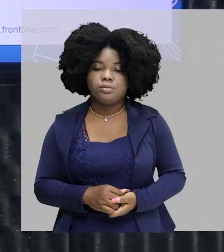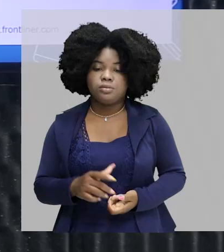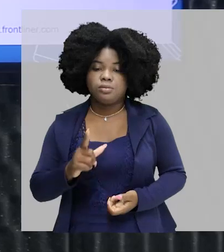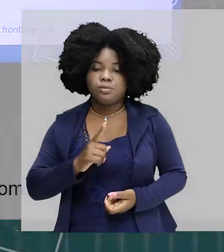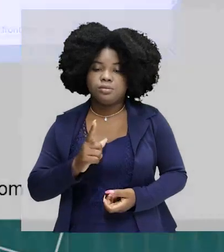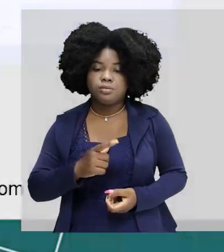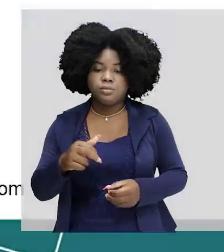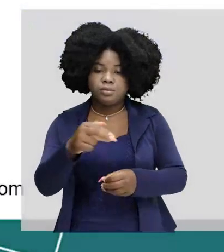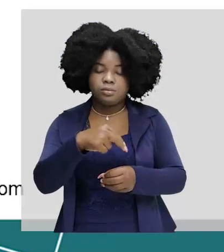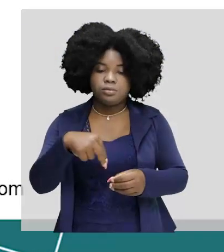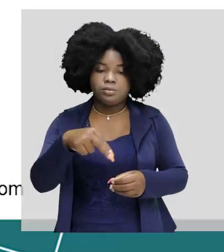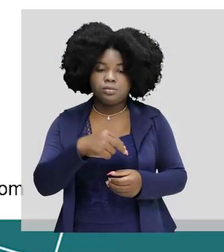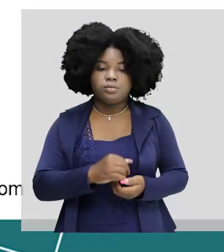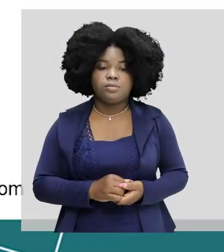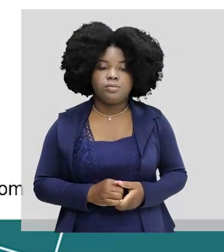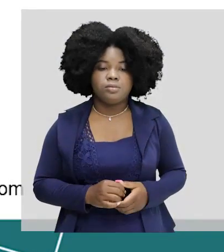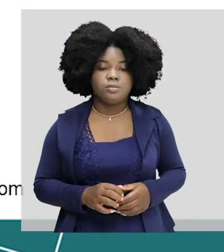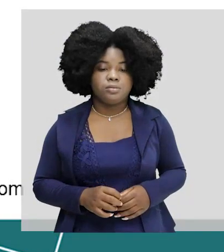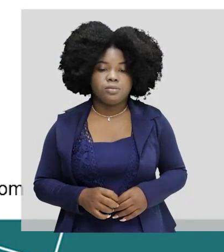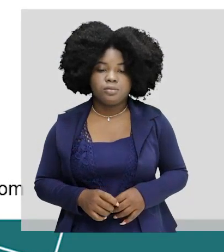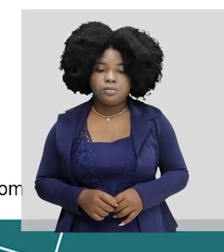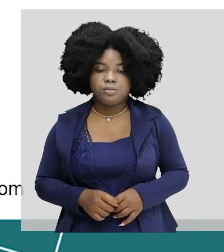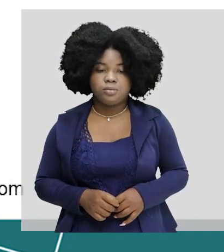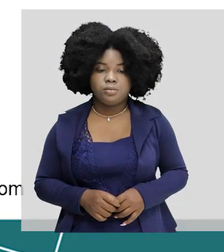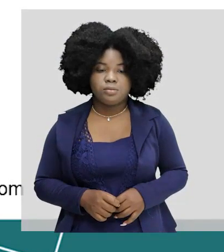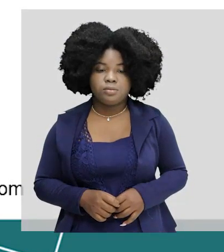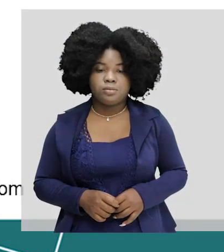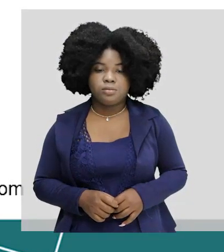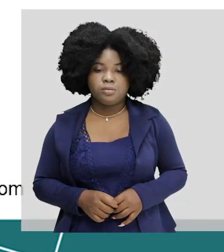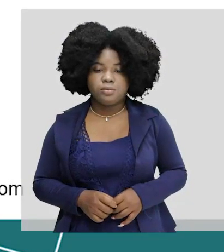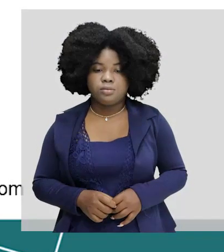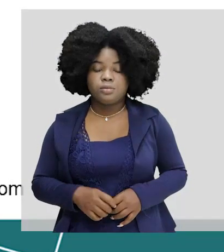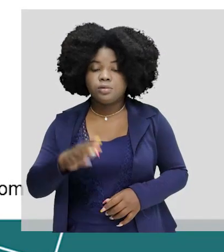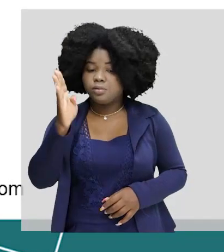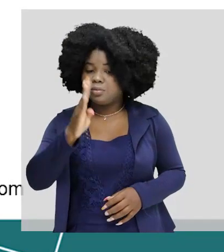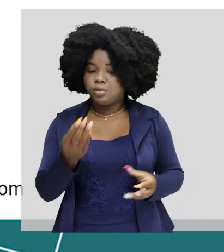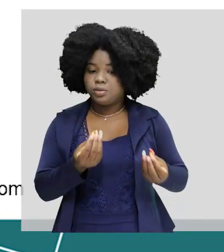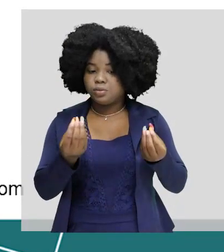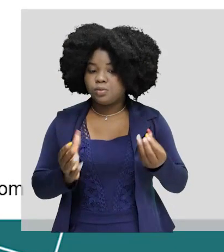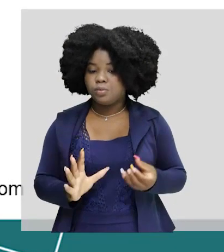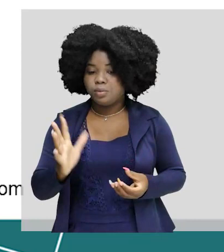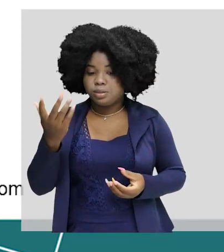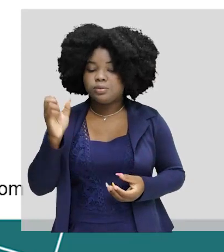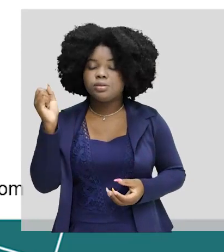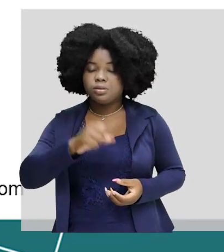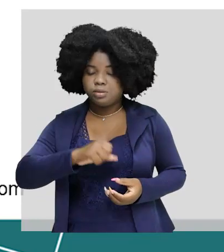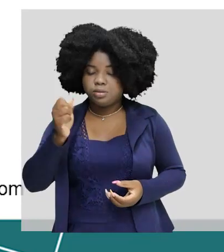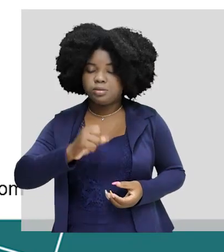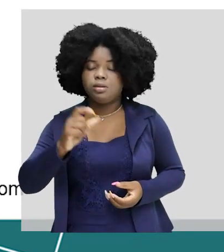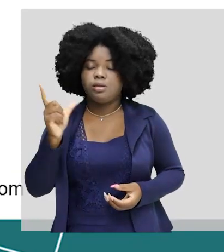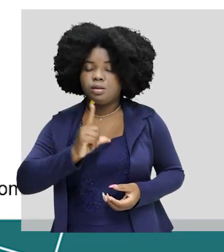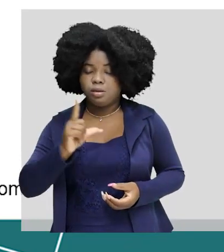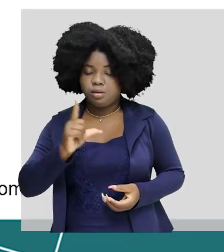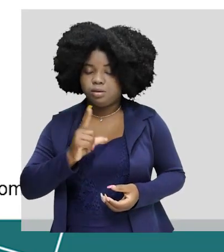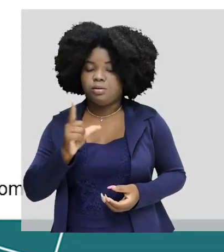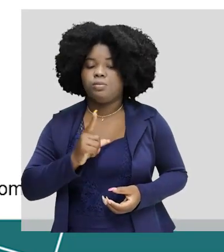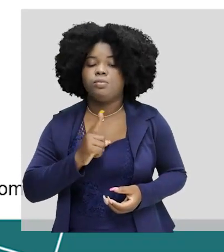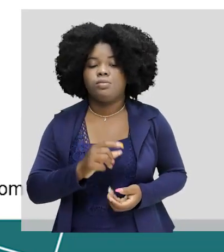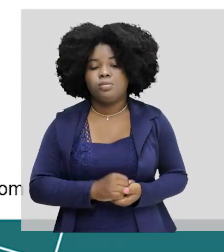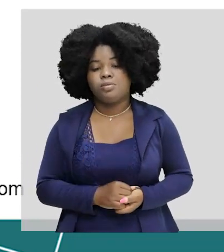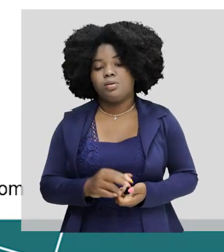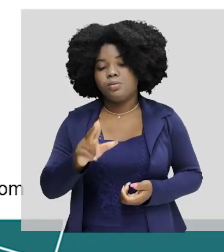das usinas nucleares. Um pouquinho da energia nuclear no Brasil. Sim, no Brasil nós temos